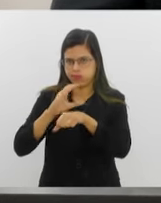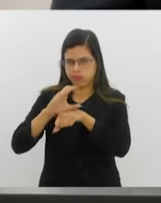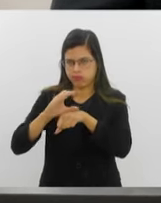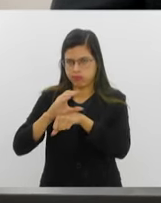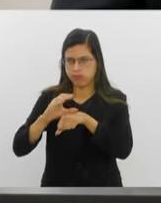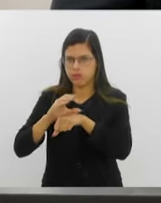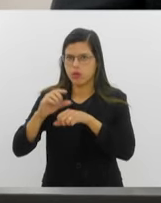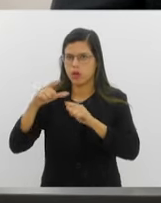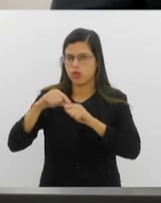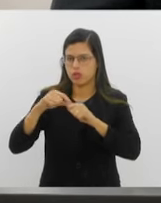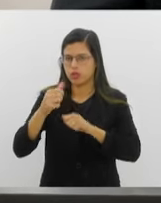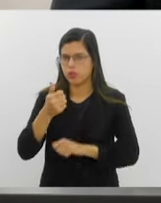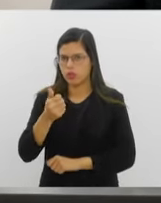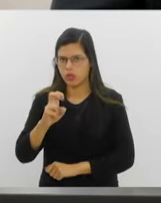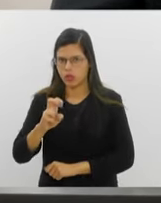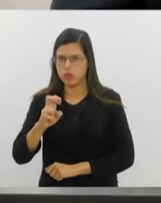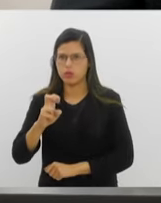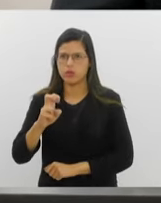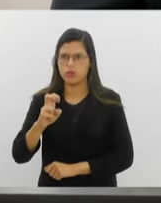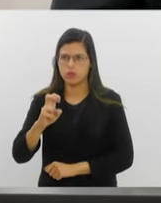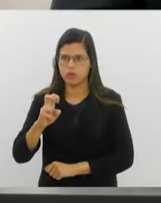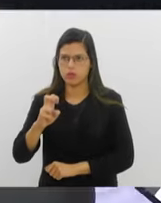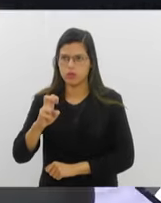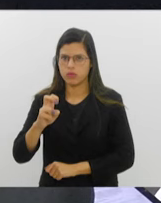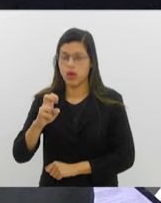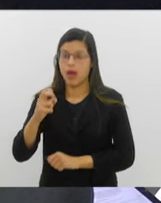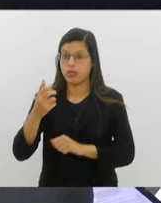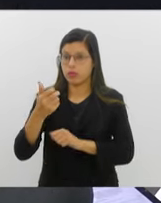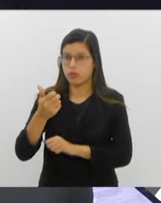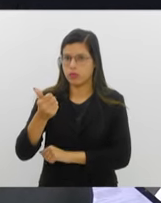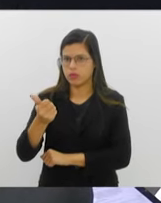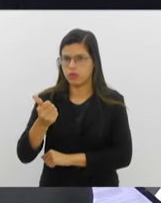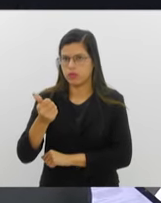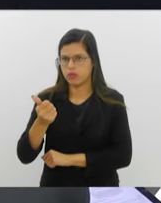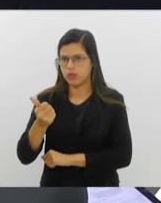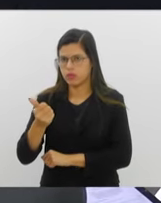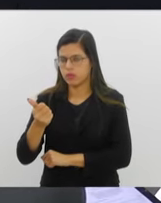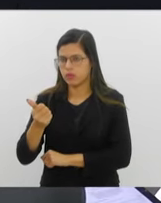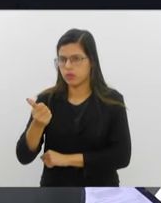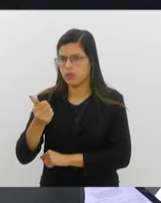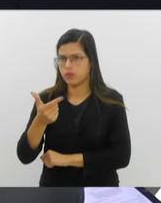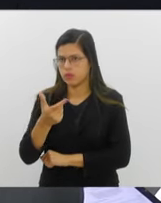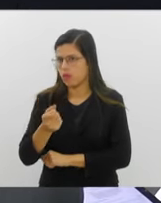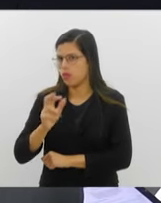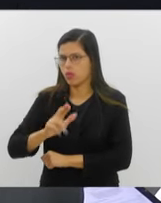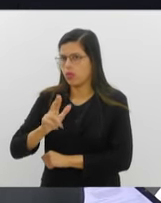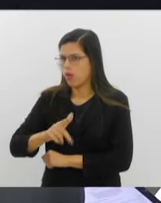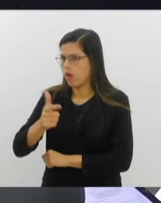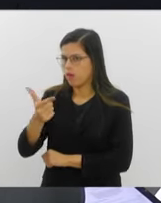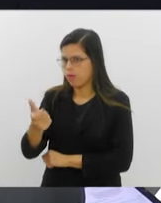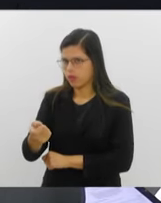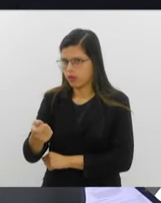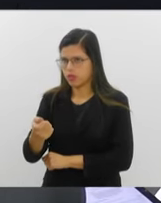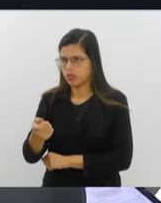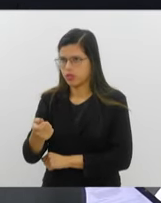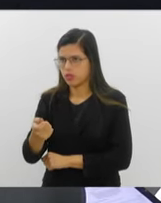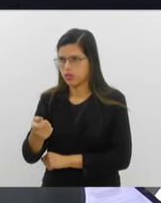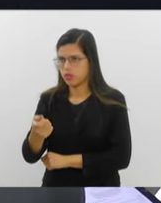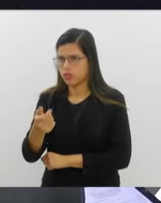presidente, eu estou consultando aqui para ver o artigo certo, que não é o 20. Tá. O 20 são bens da União.